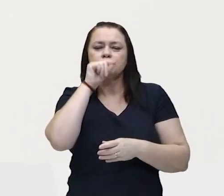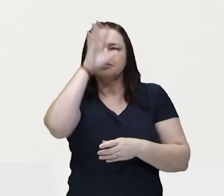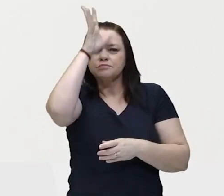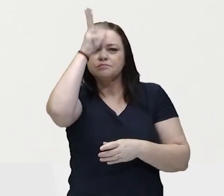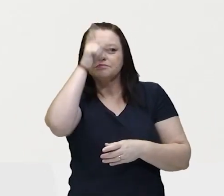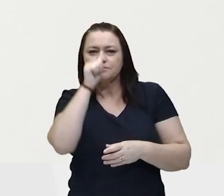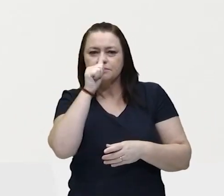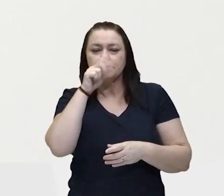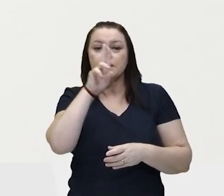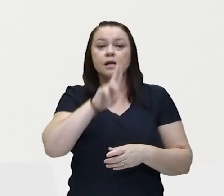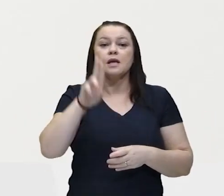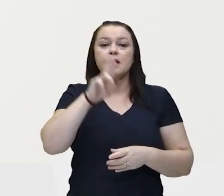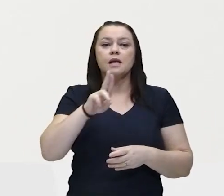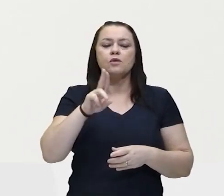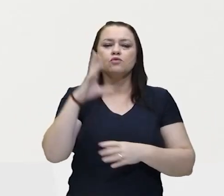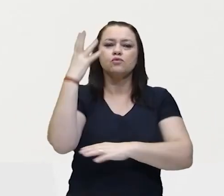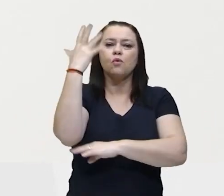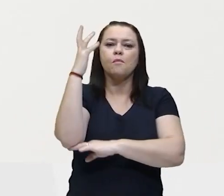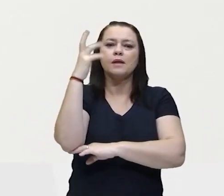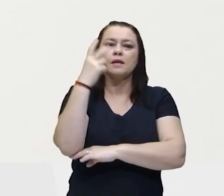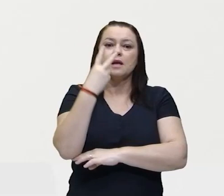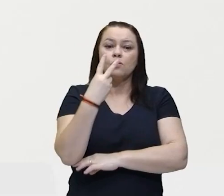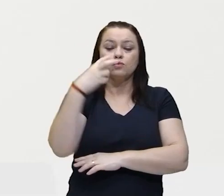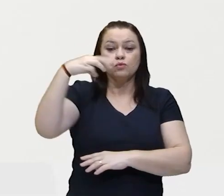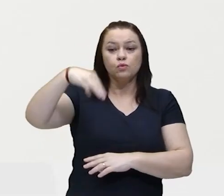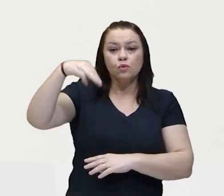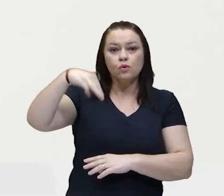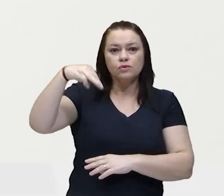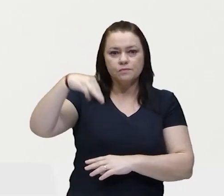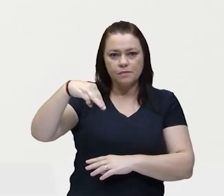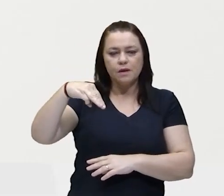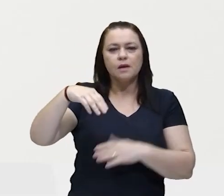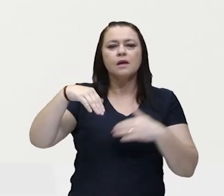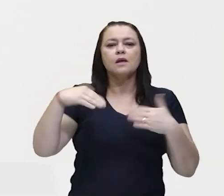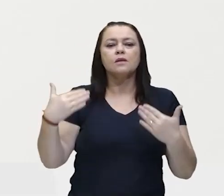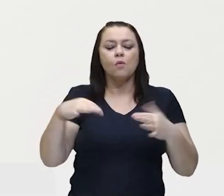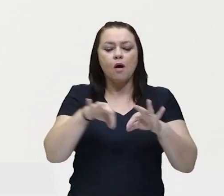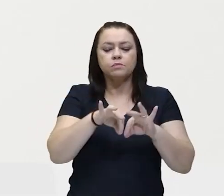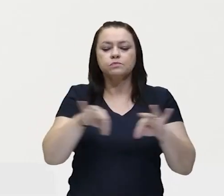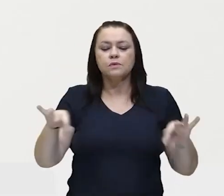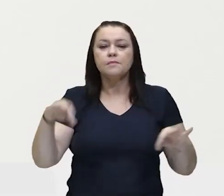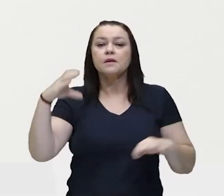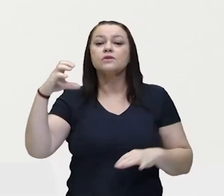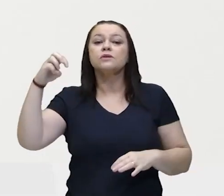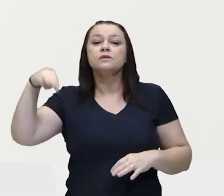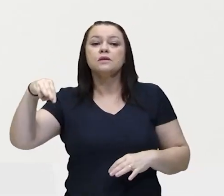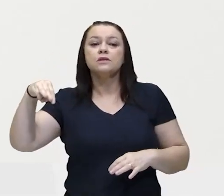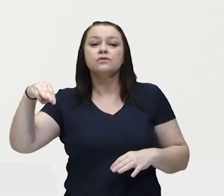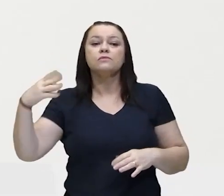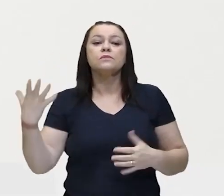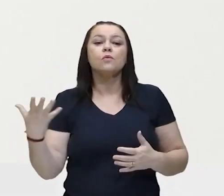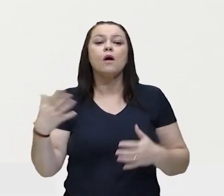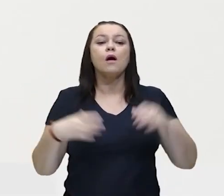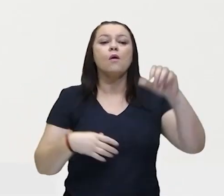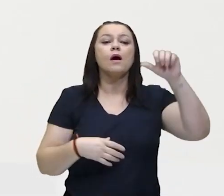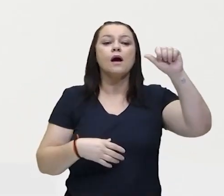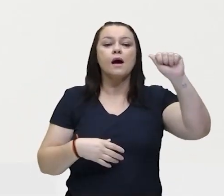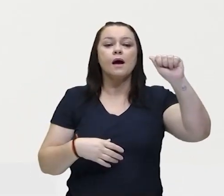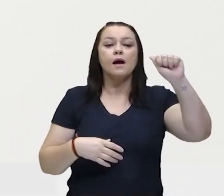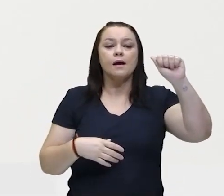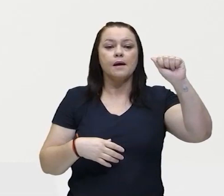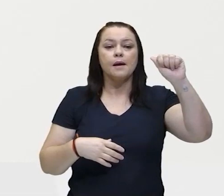2 metros de tamanho. Qual a medida dessas tábuas em centímetros? Letra A, 20 centímetros. Letra